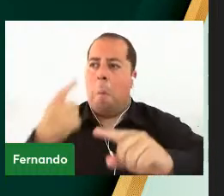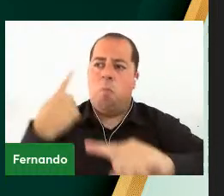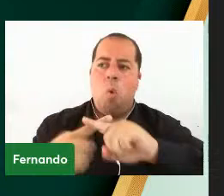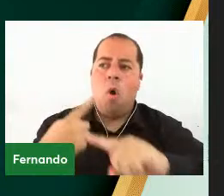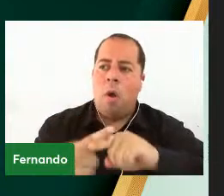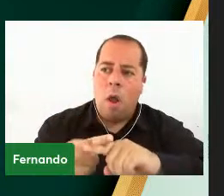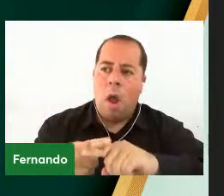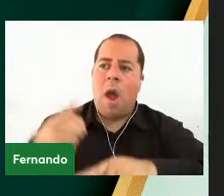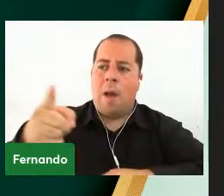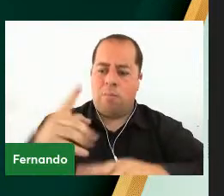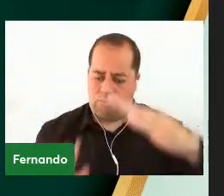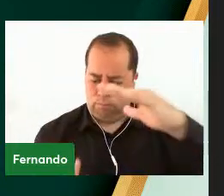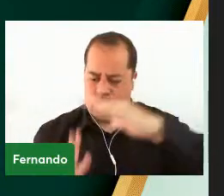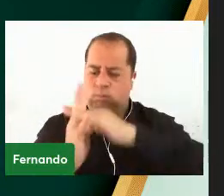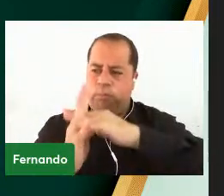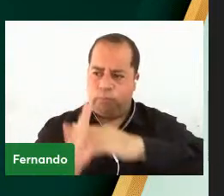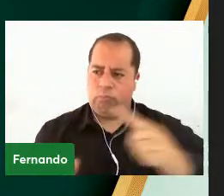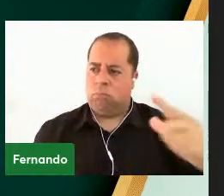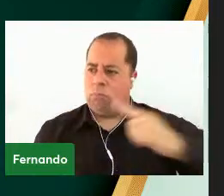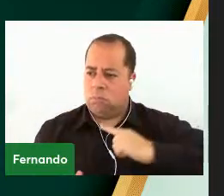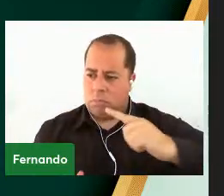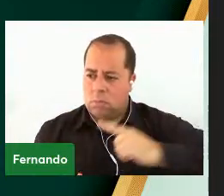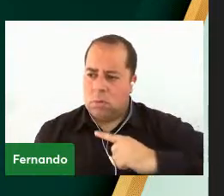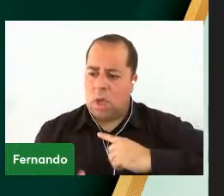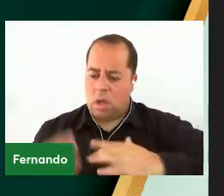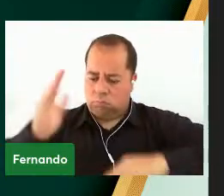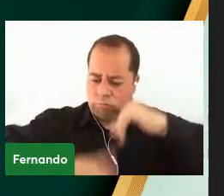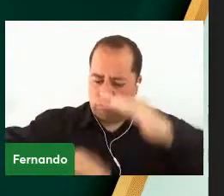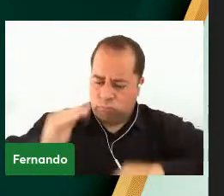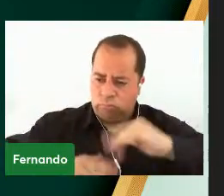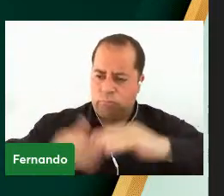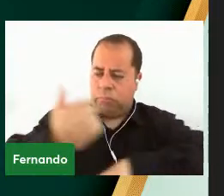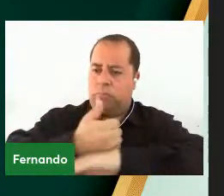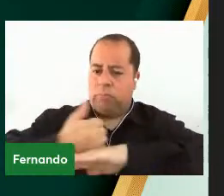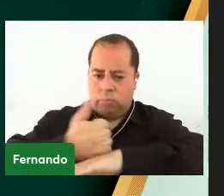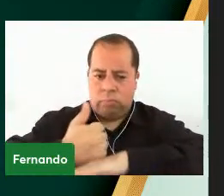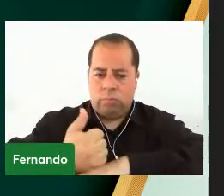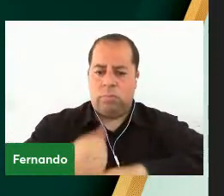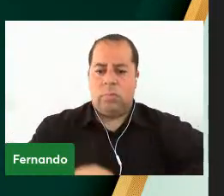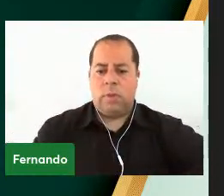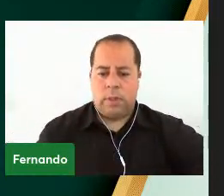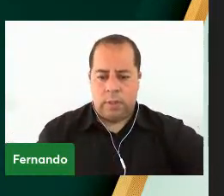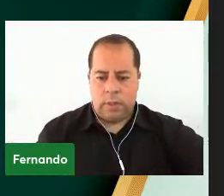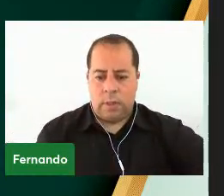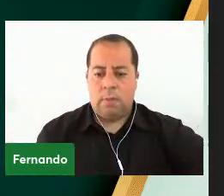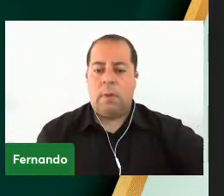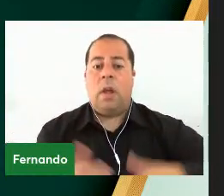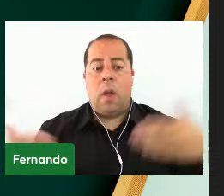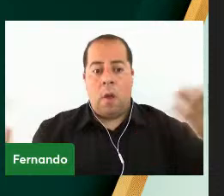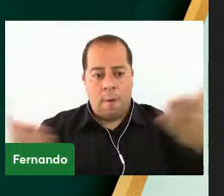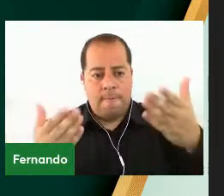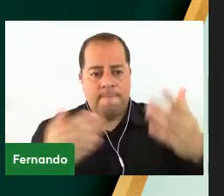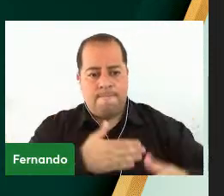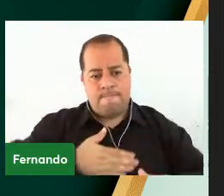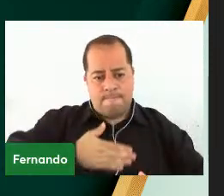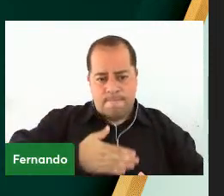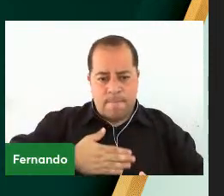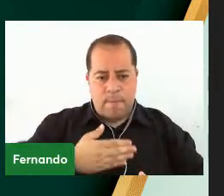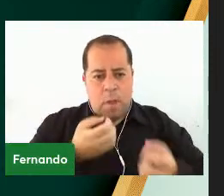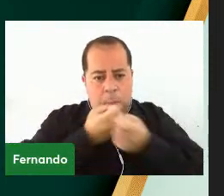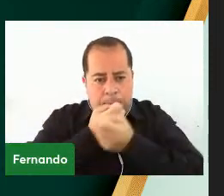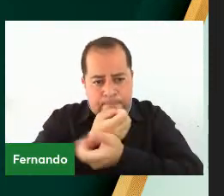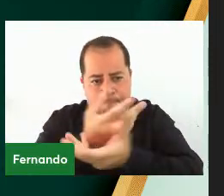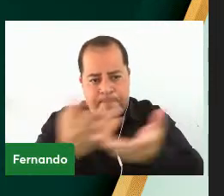alta habilidade técnica, qualidade e competência. É com imensa satisfação que compartilho este momento com